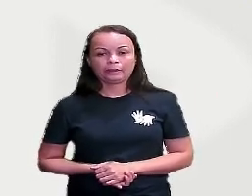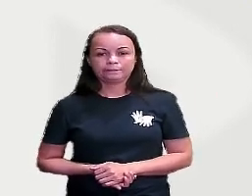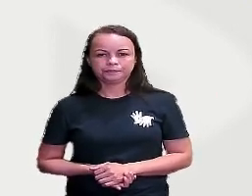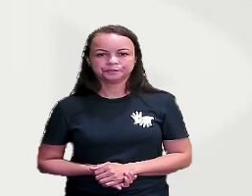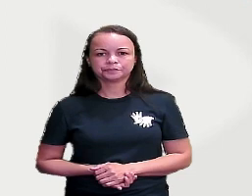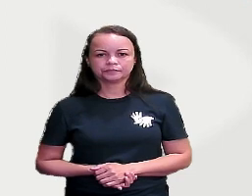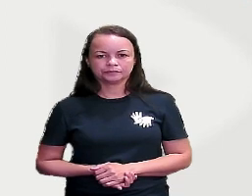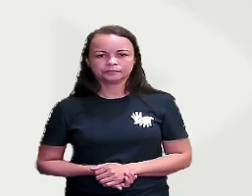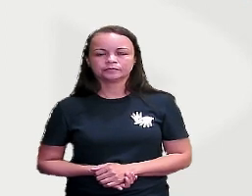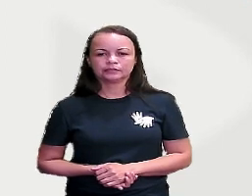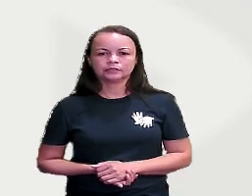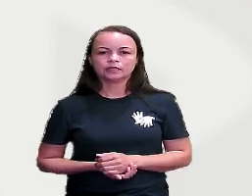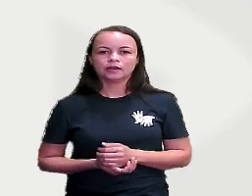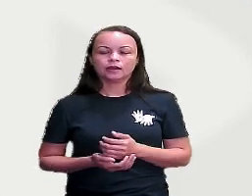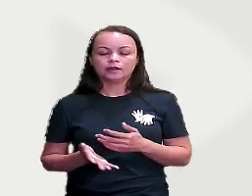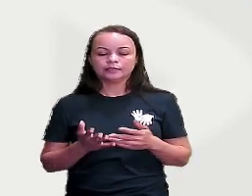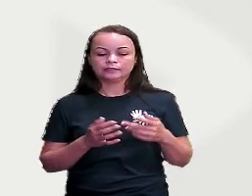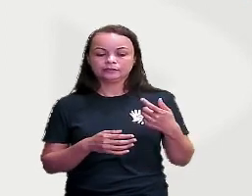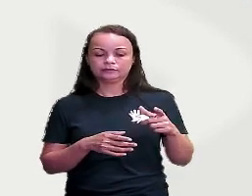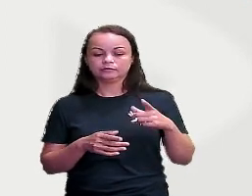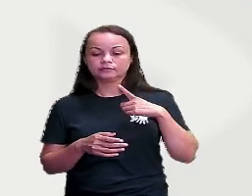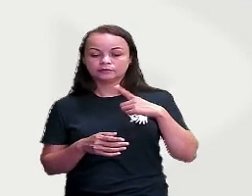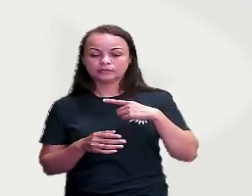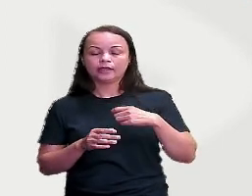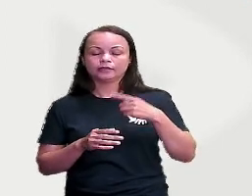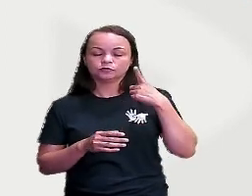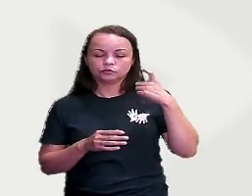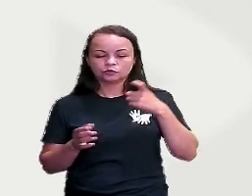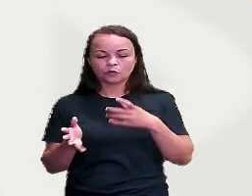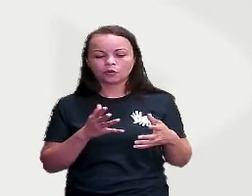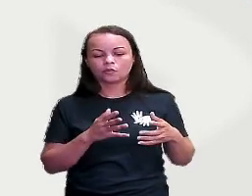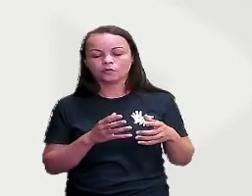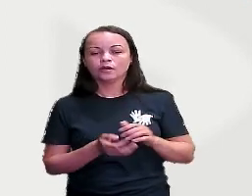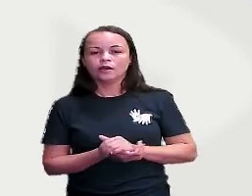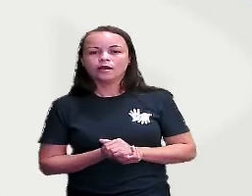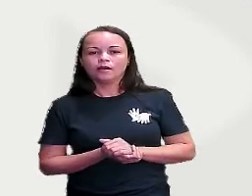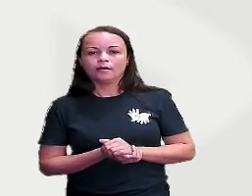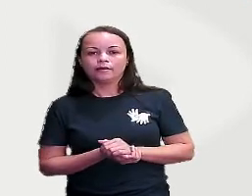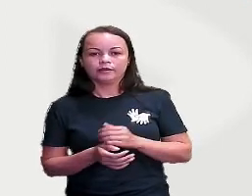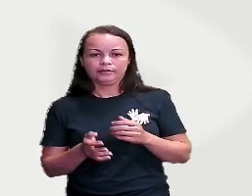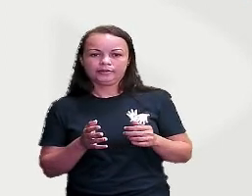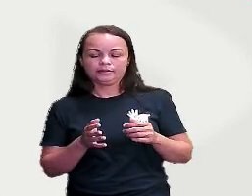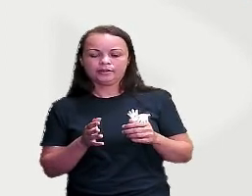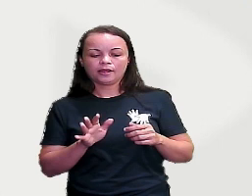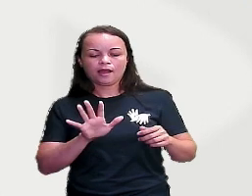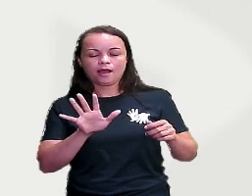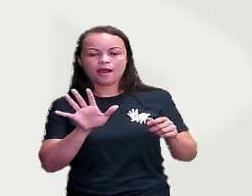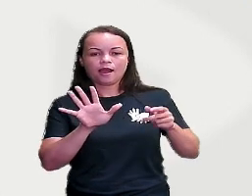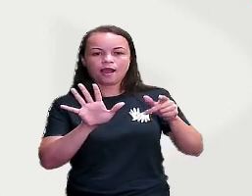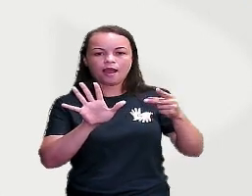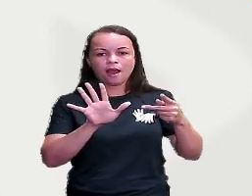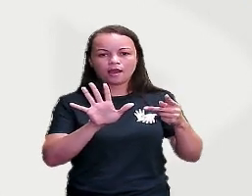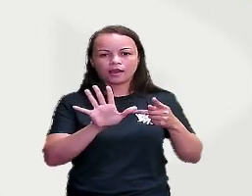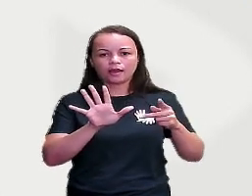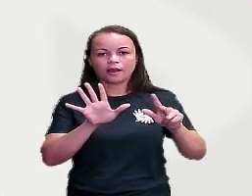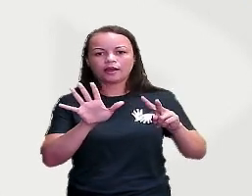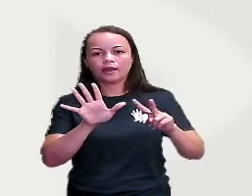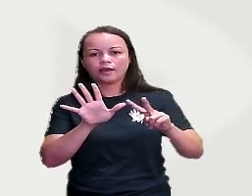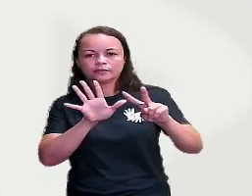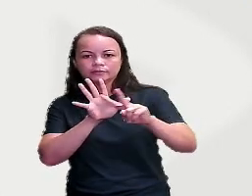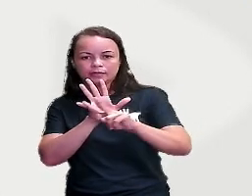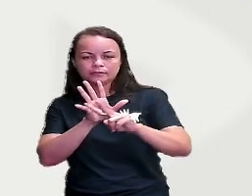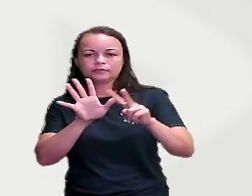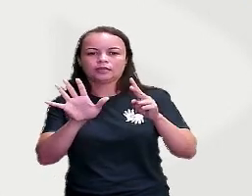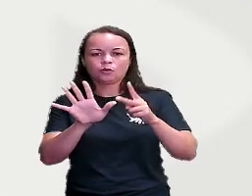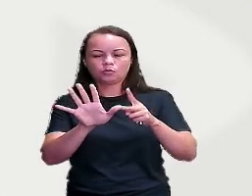Ainda nas figuras de som, temos a aliteração e a assonância, que são repetições. Porém, a aliteração